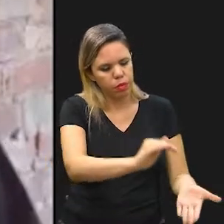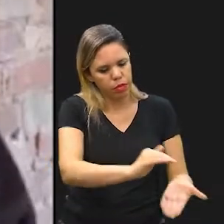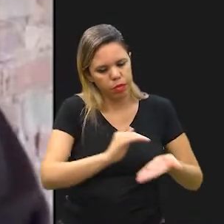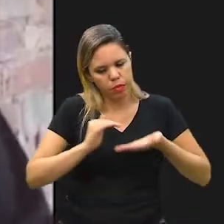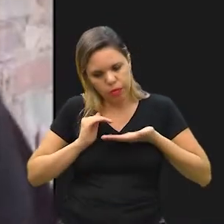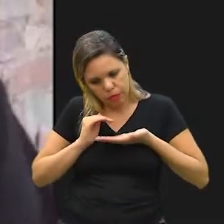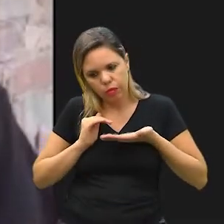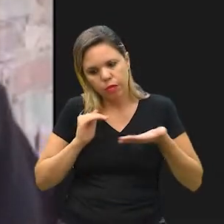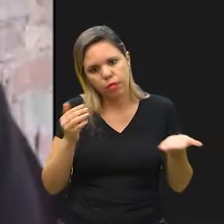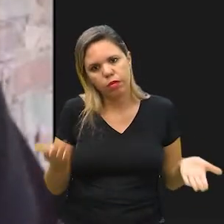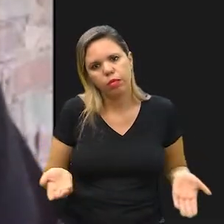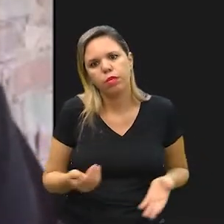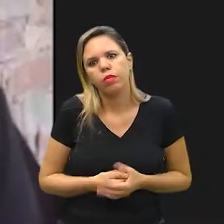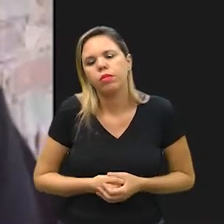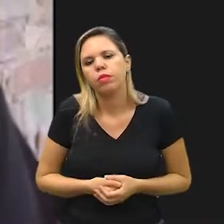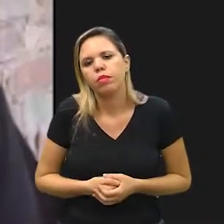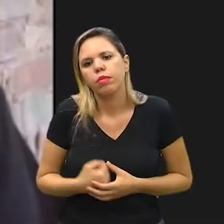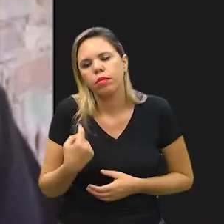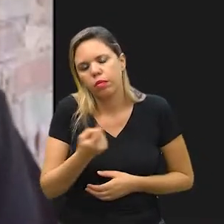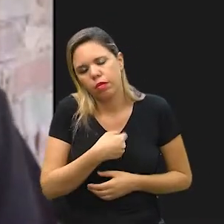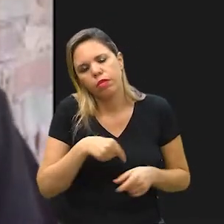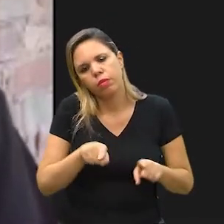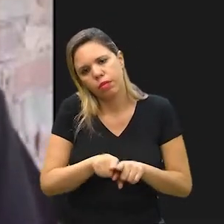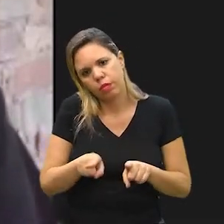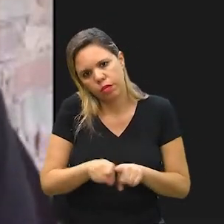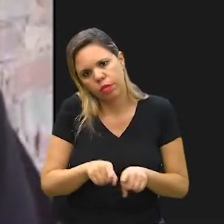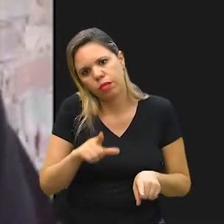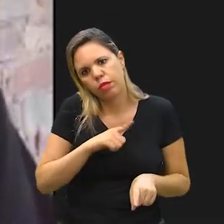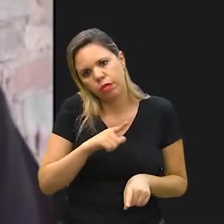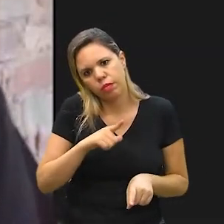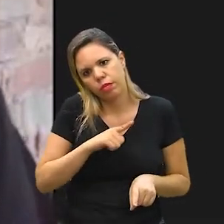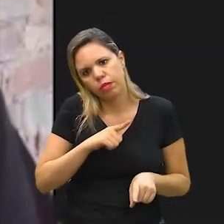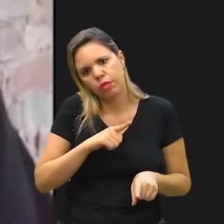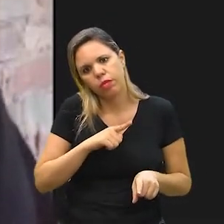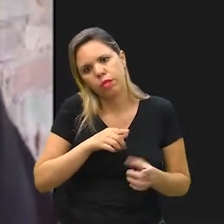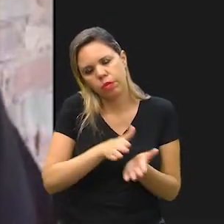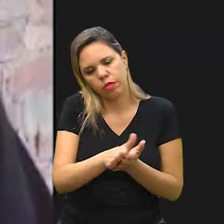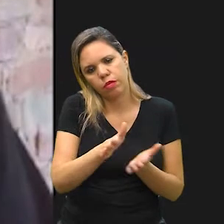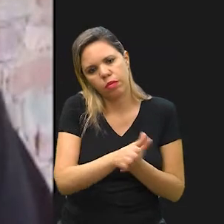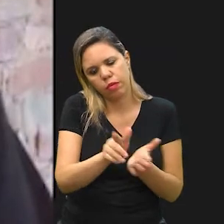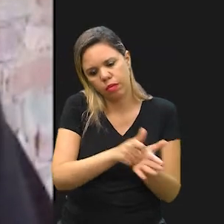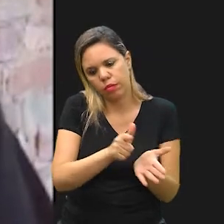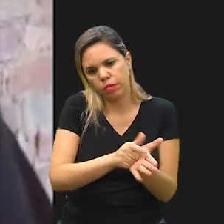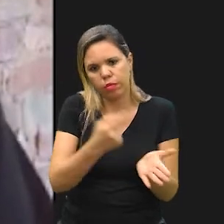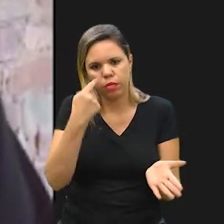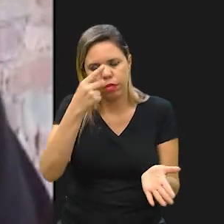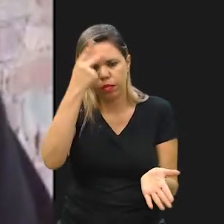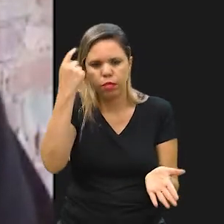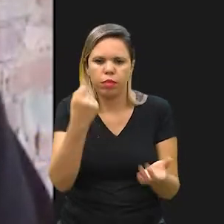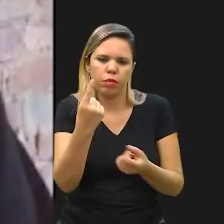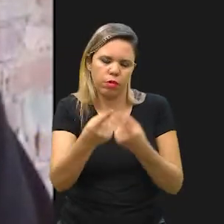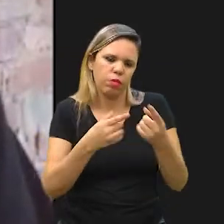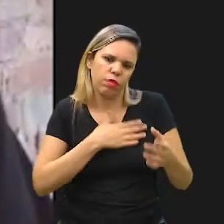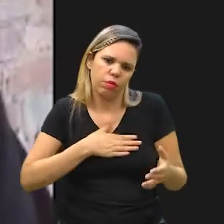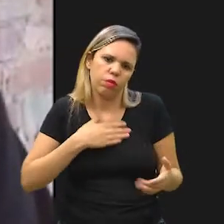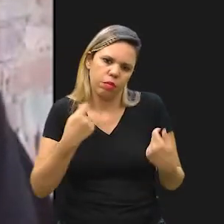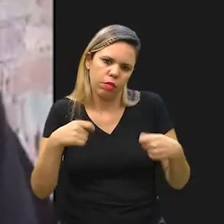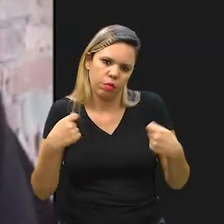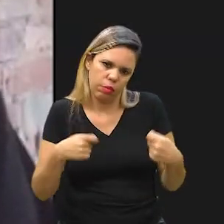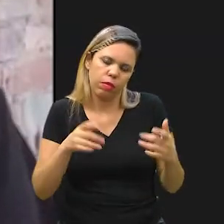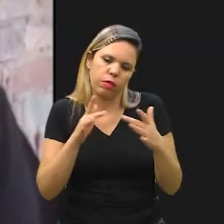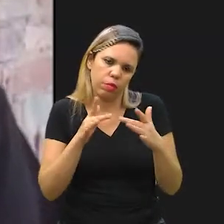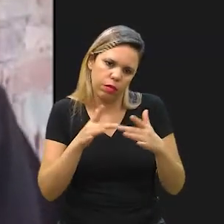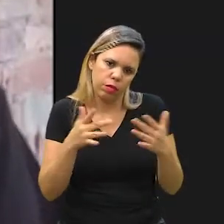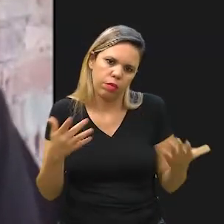retirada. E a gente também tem, né, o cardápio impresso, porque, querendo ou não, algumas pessoas ainda precisam,